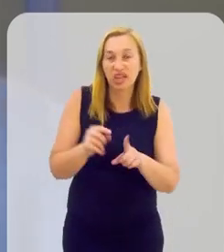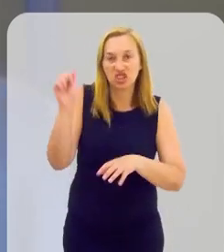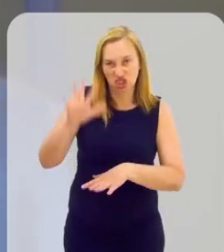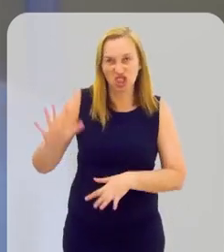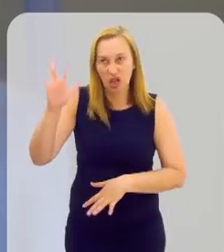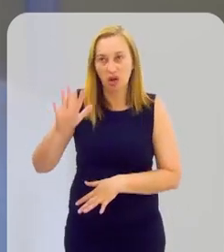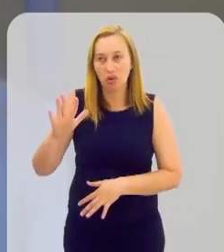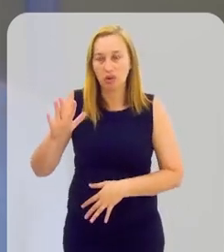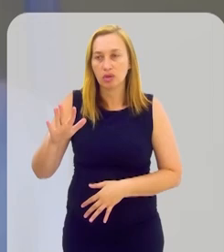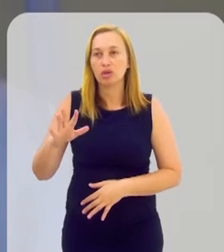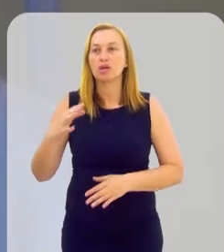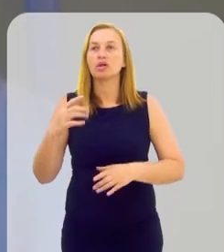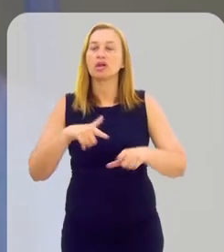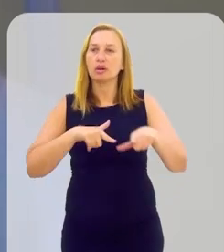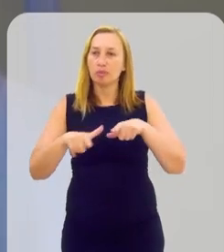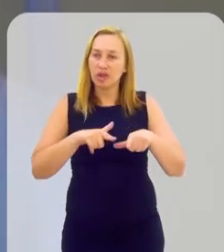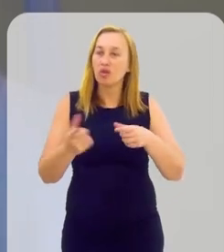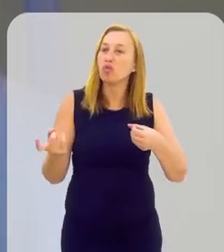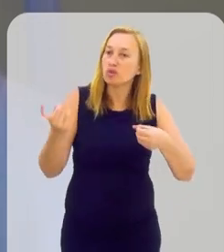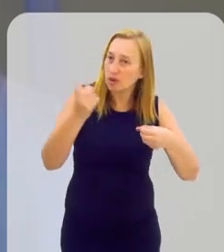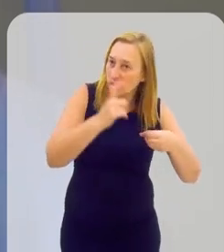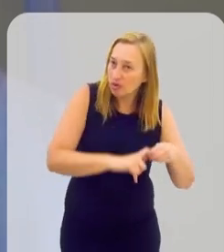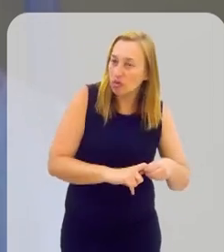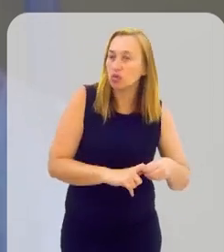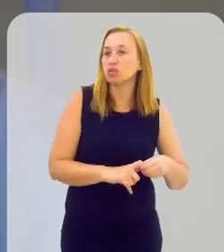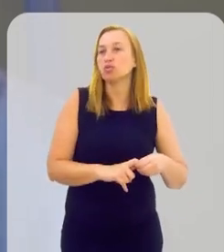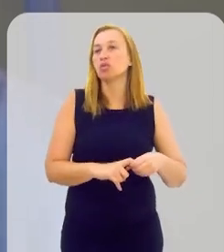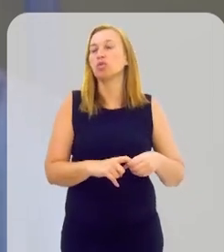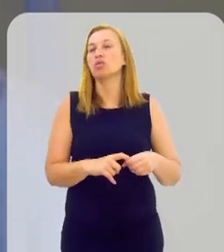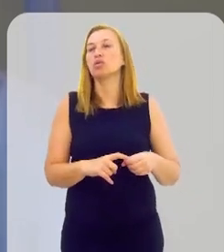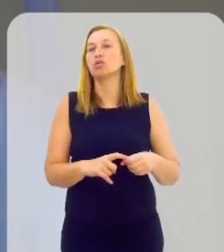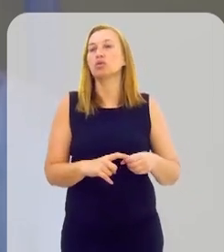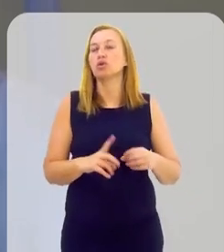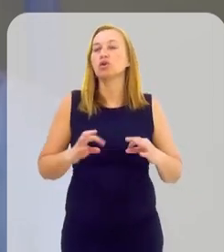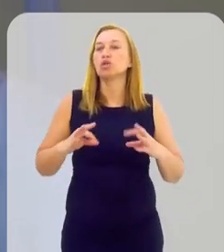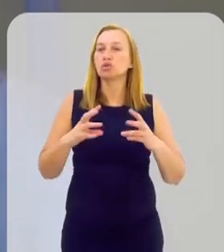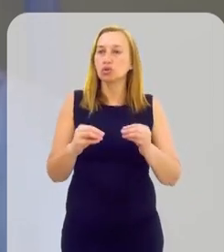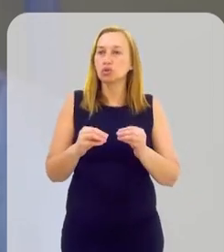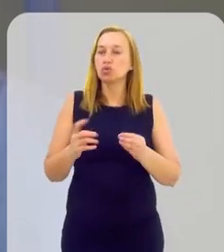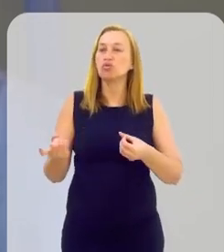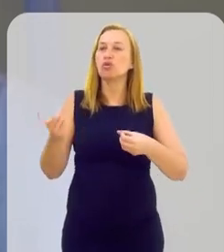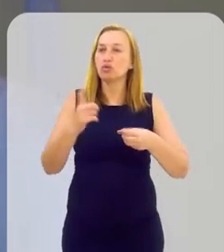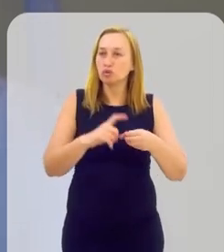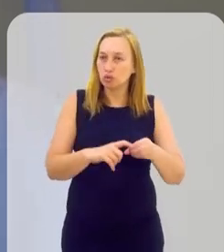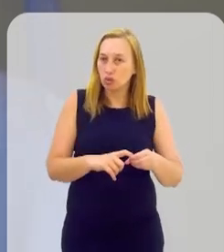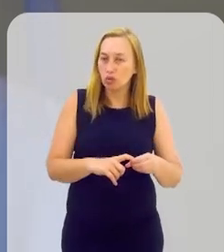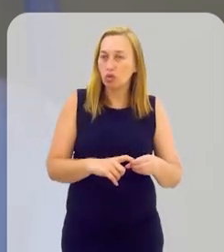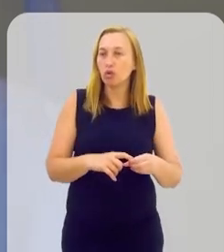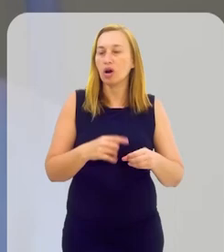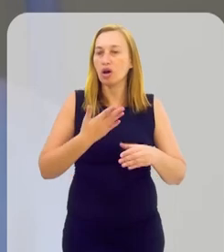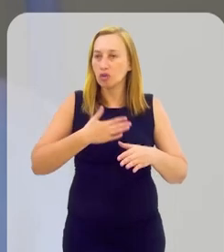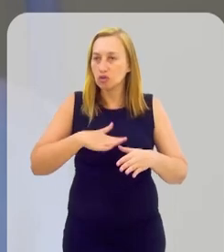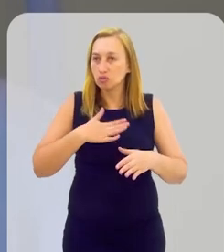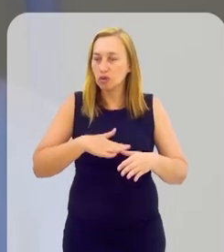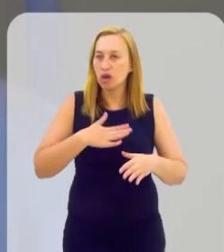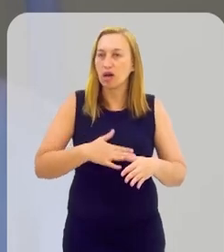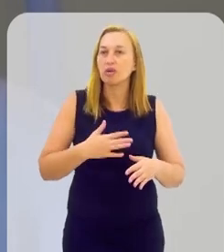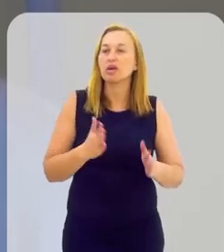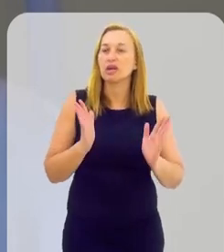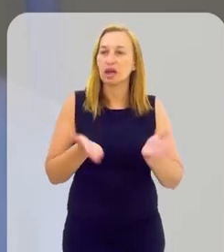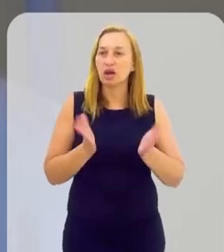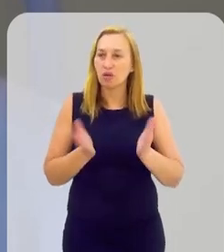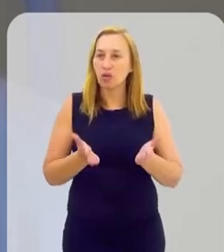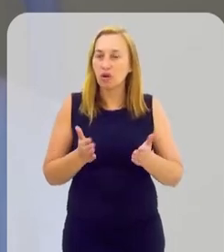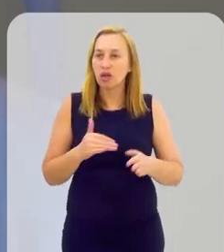pouco cruel com a gente. Mas, de uma maneira geral, acho que o emprego retornou, a ocupação voltou a ficar muito, muito